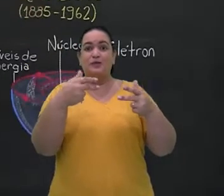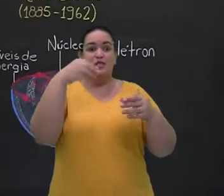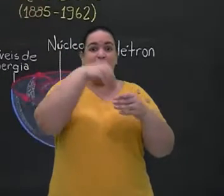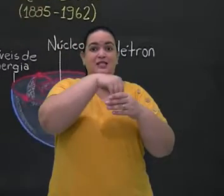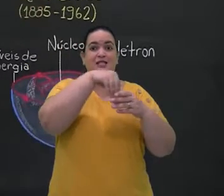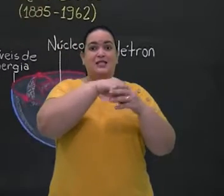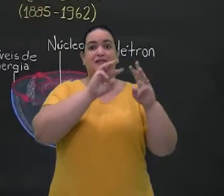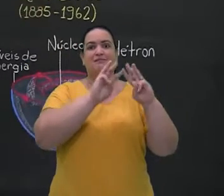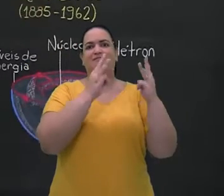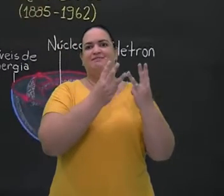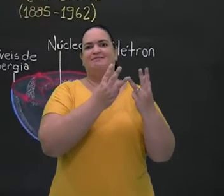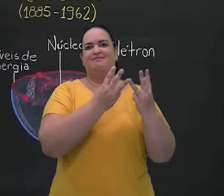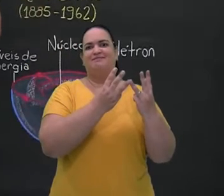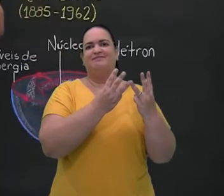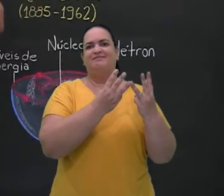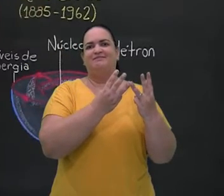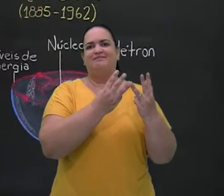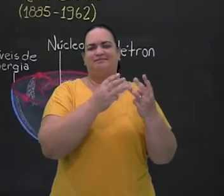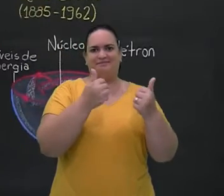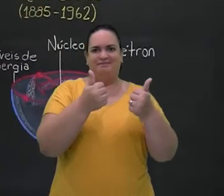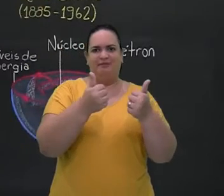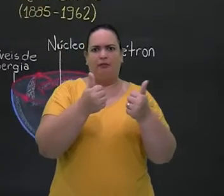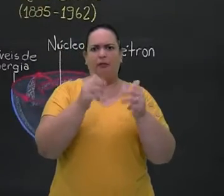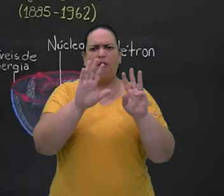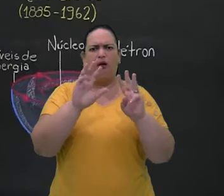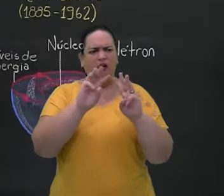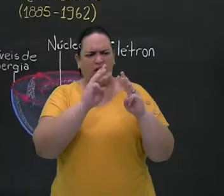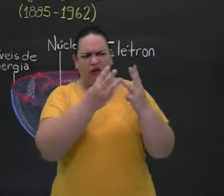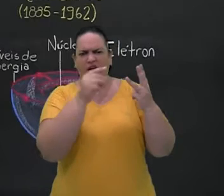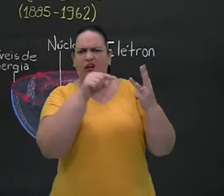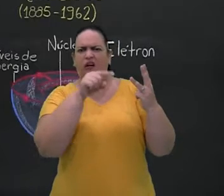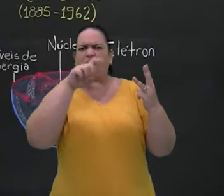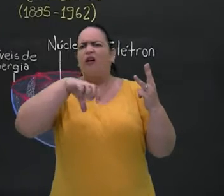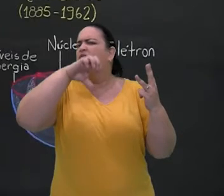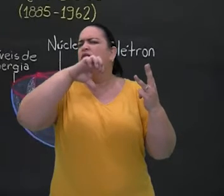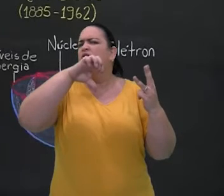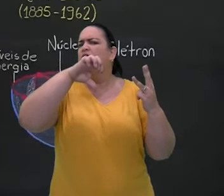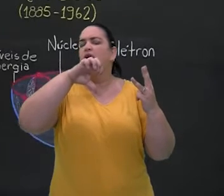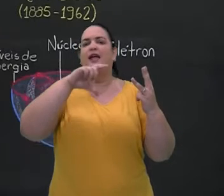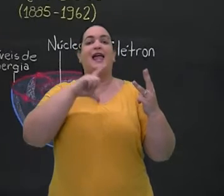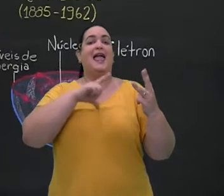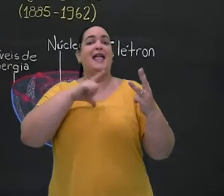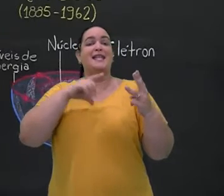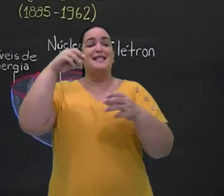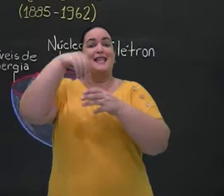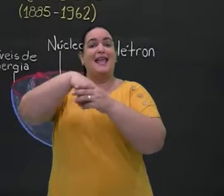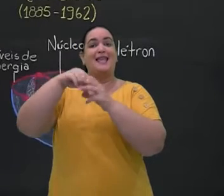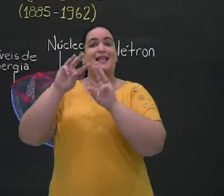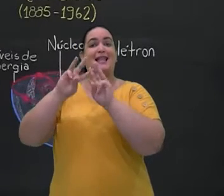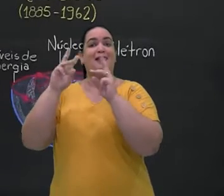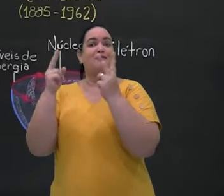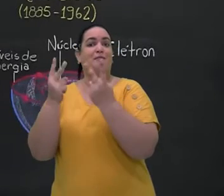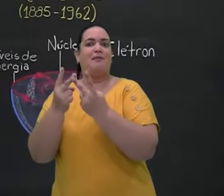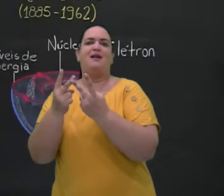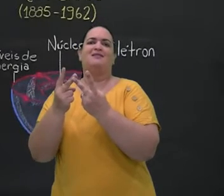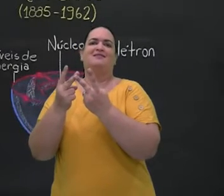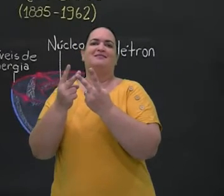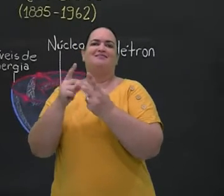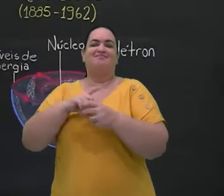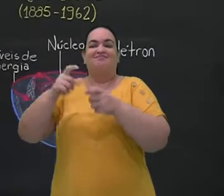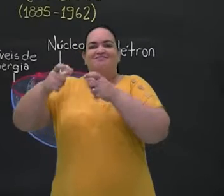da matéria. Tranquilo. E o que é matéria? É tudo aquilo que tem massa e ocupa lugar no